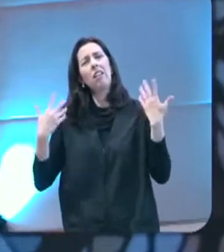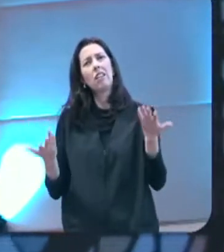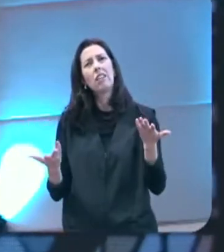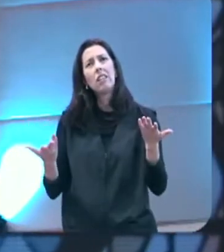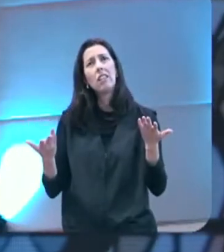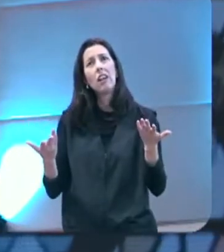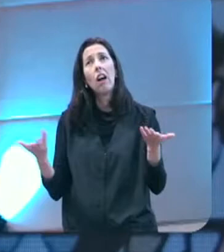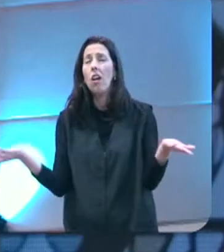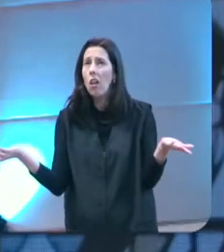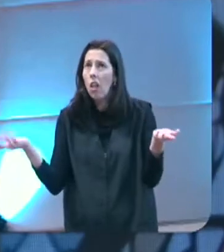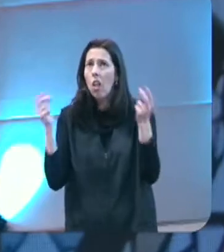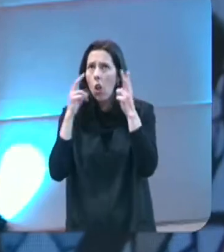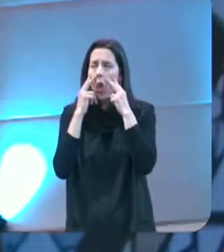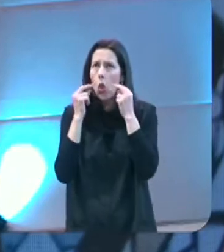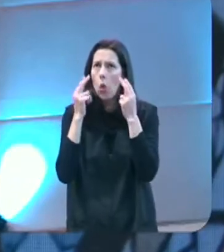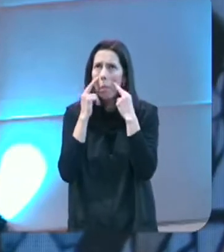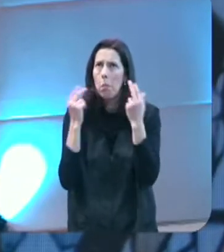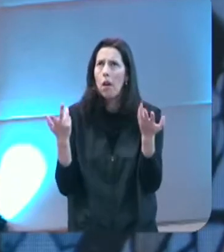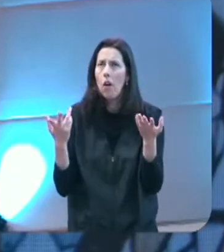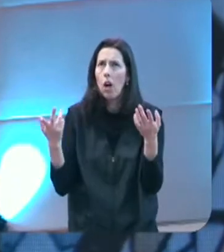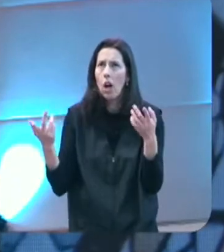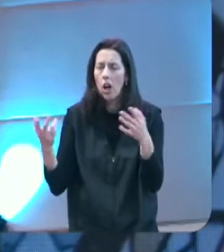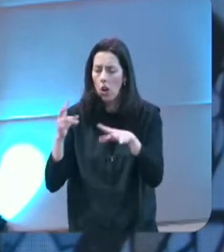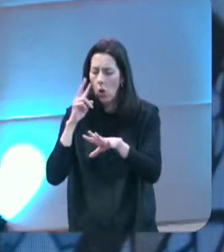eu, era eles olharem,